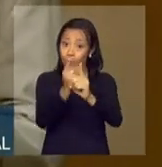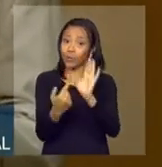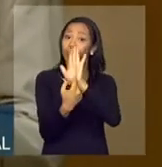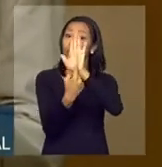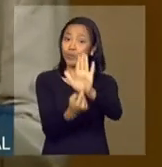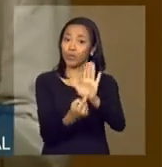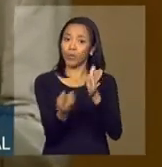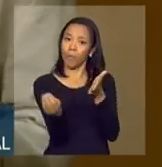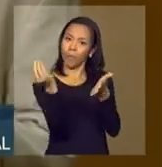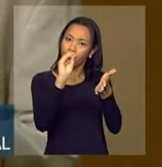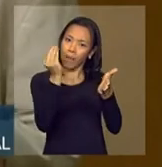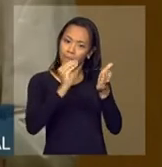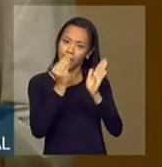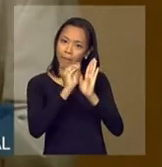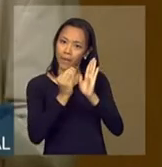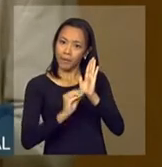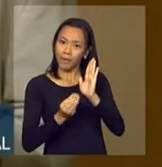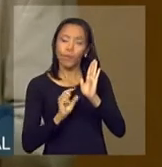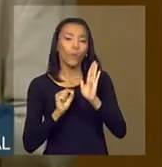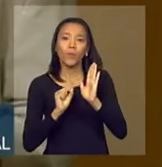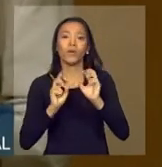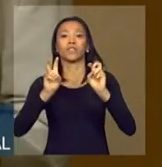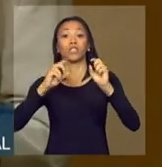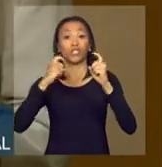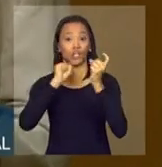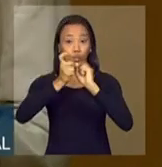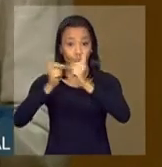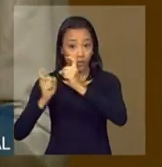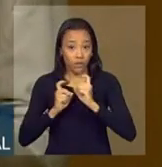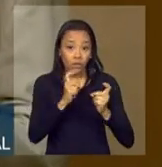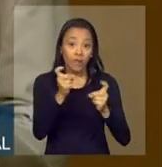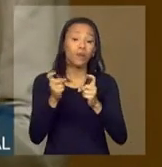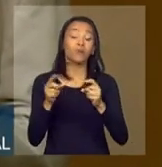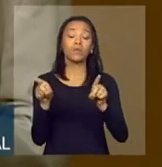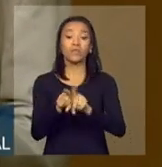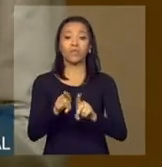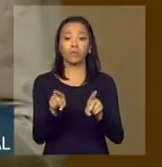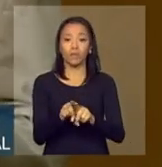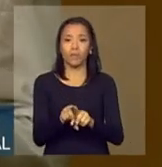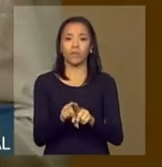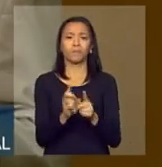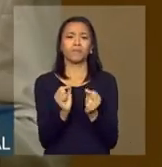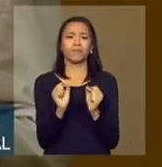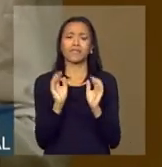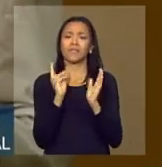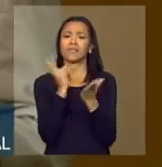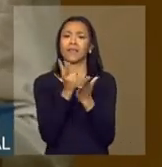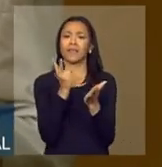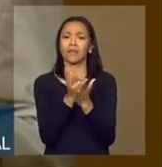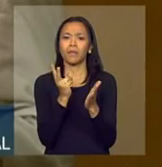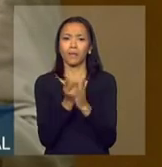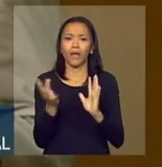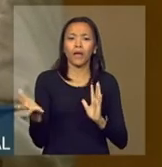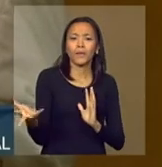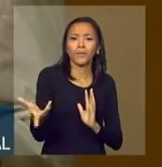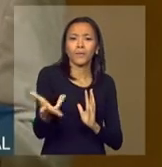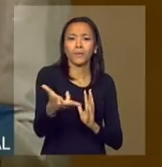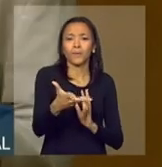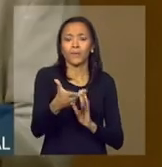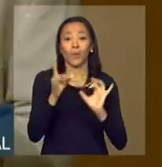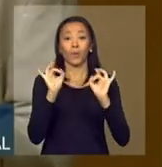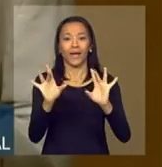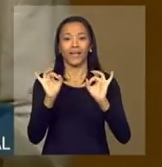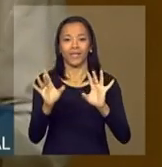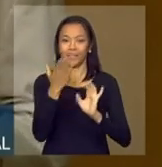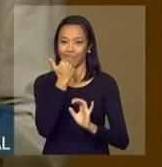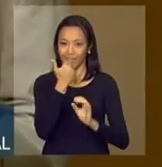sua agenda a discussão e a disputa no entorno do sentido da qualidade dos alimentos. Acho que essa